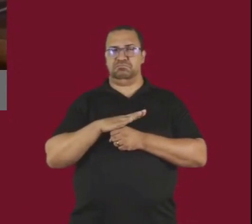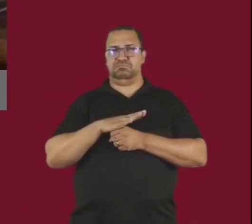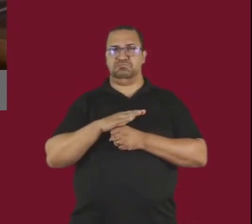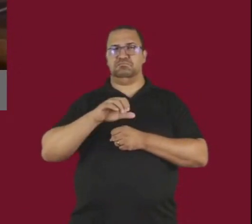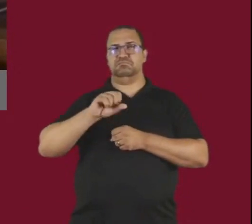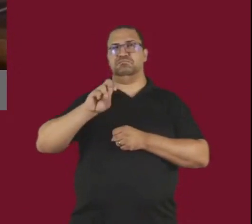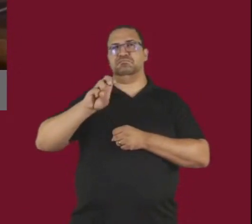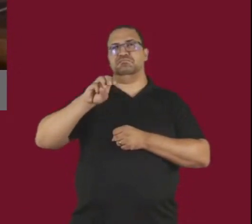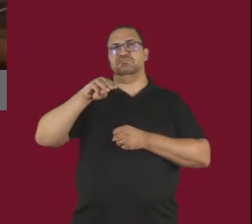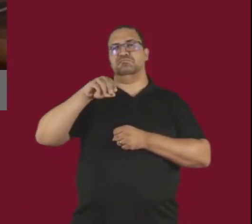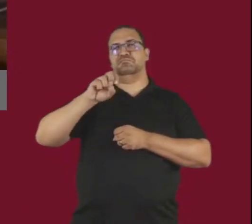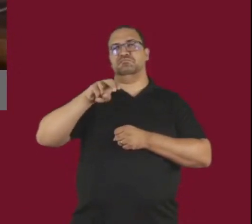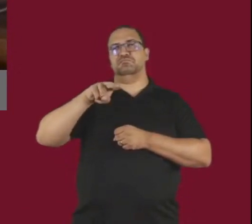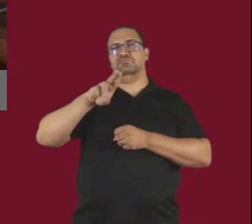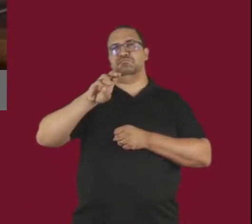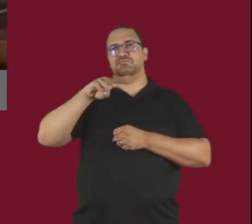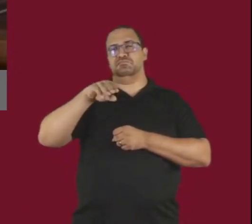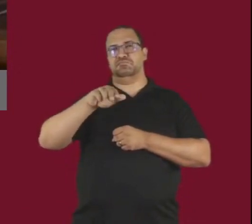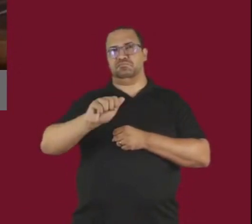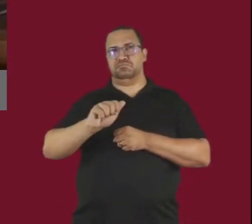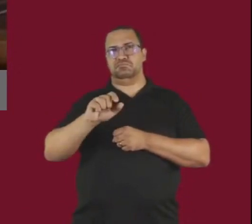com muita, muita